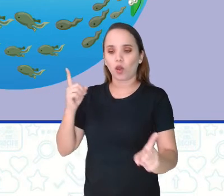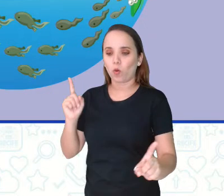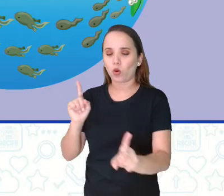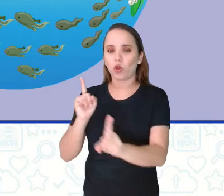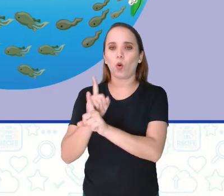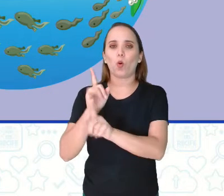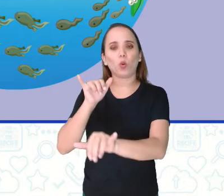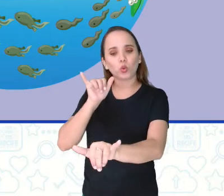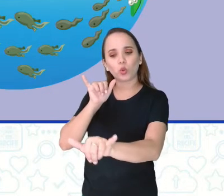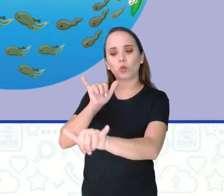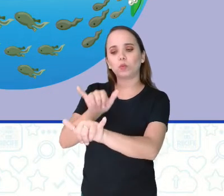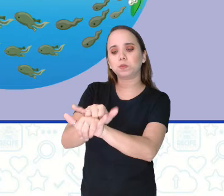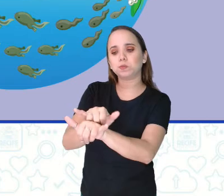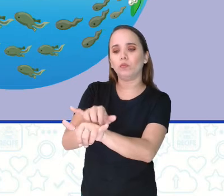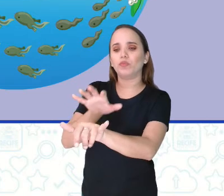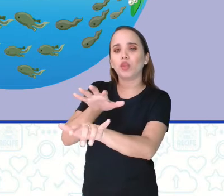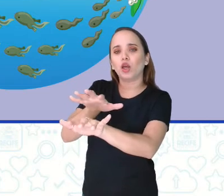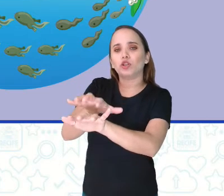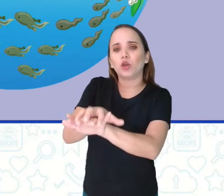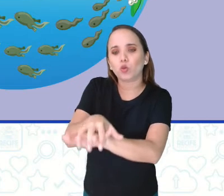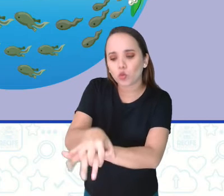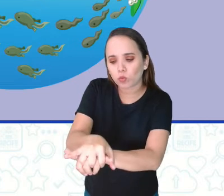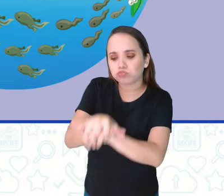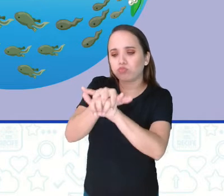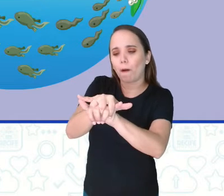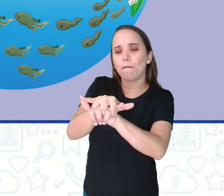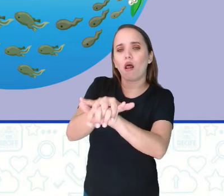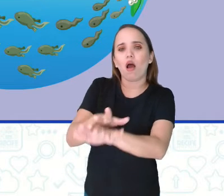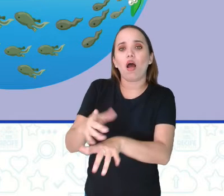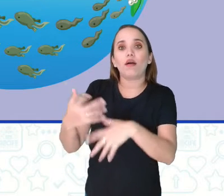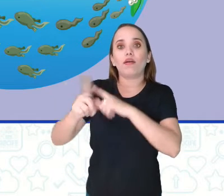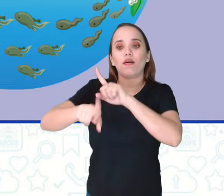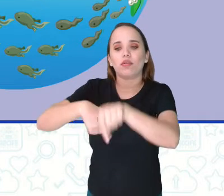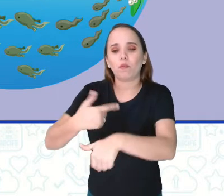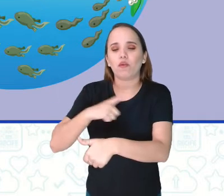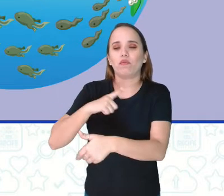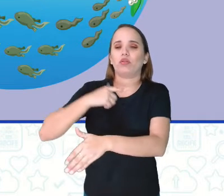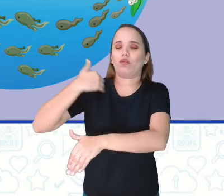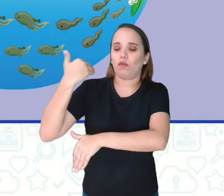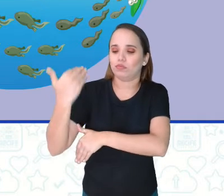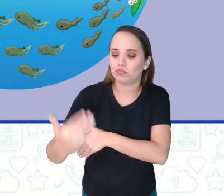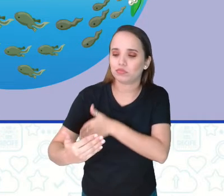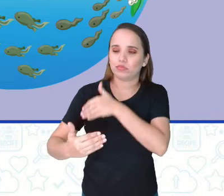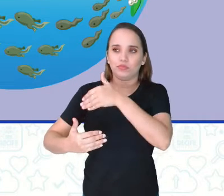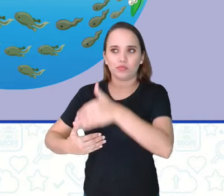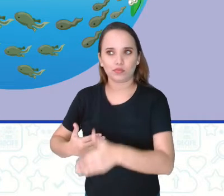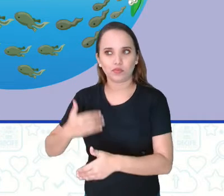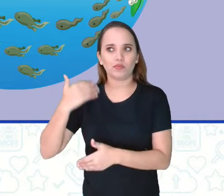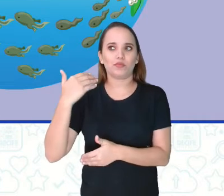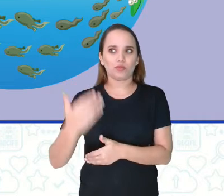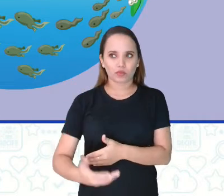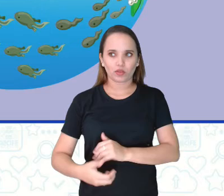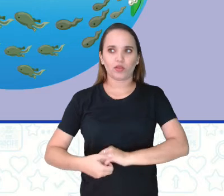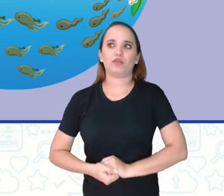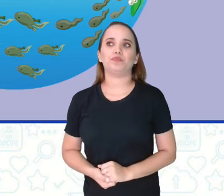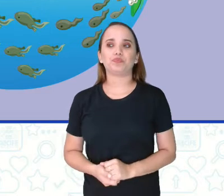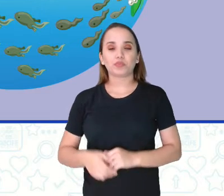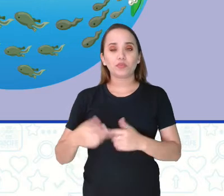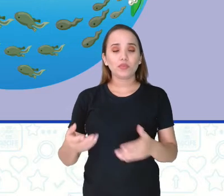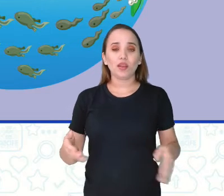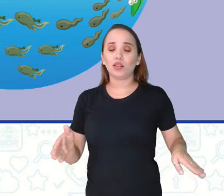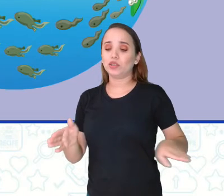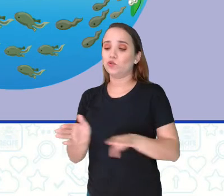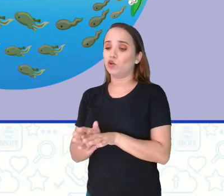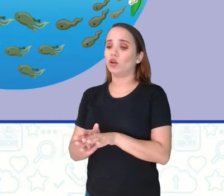do espermatozoide com o óvulo da fêmea, e aí as fases pelas quais o sapo passa na questão, até chegar